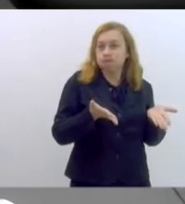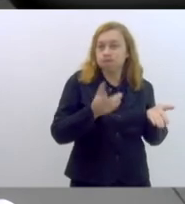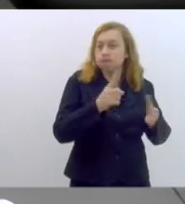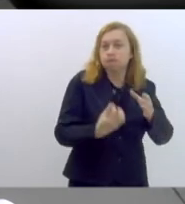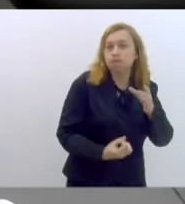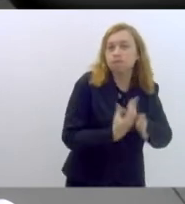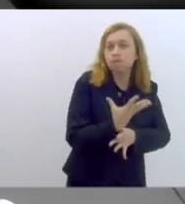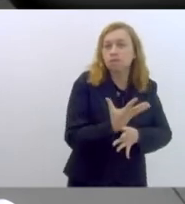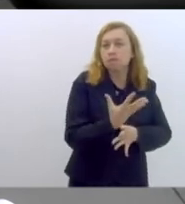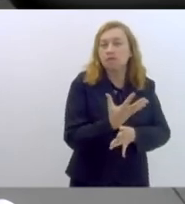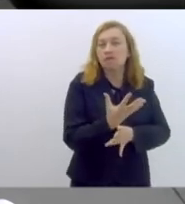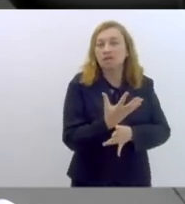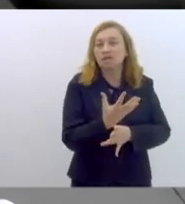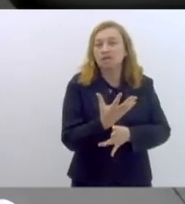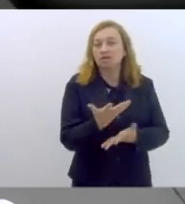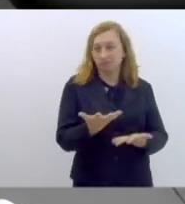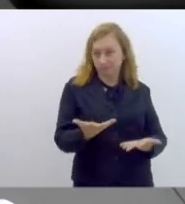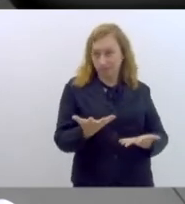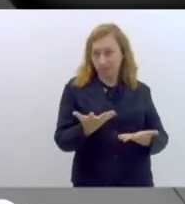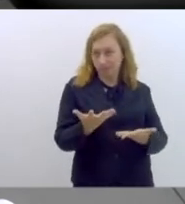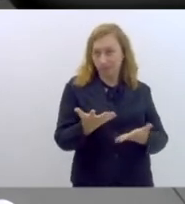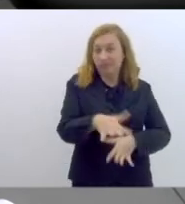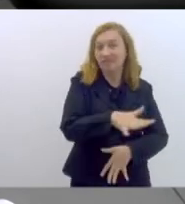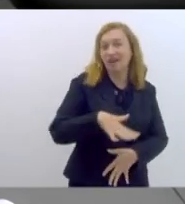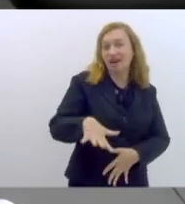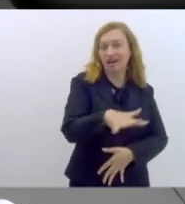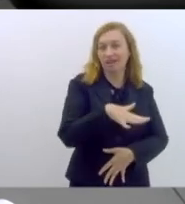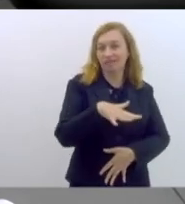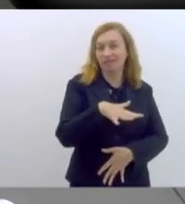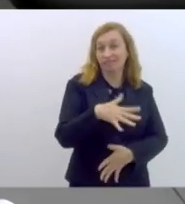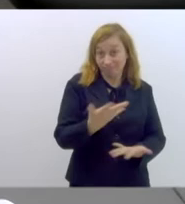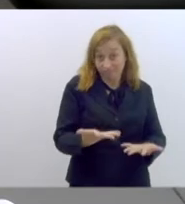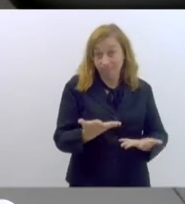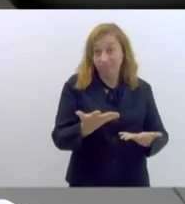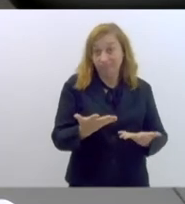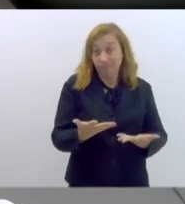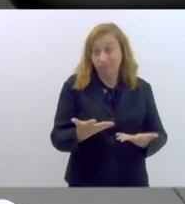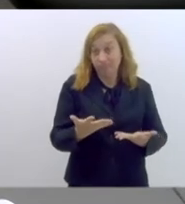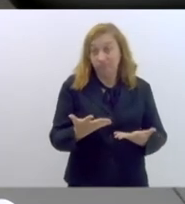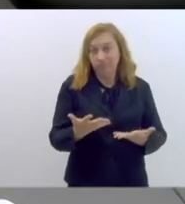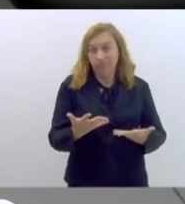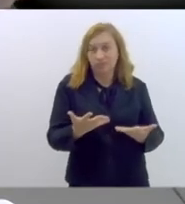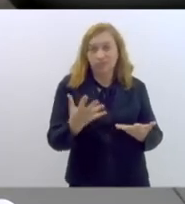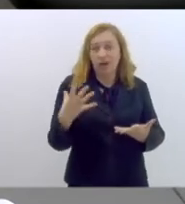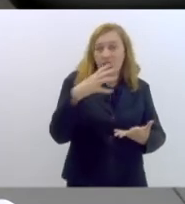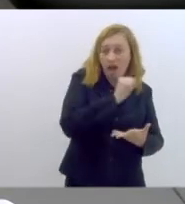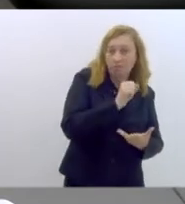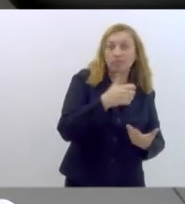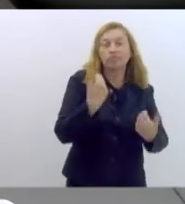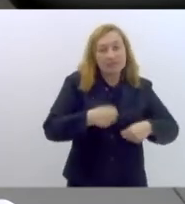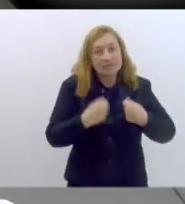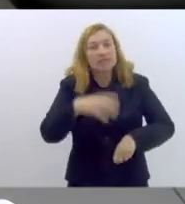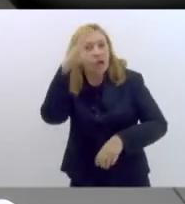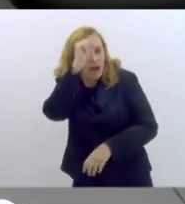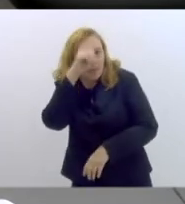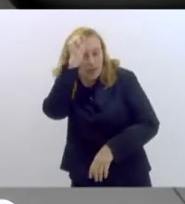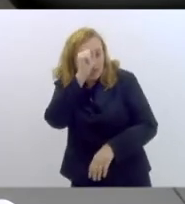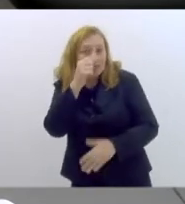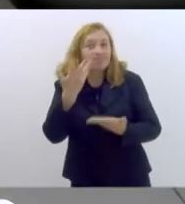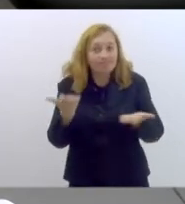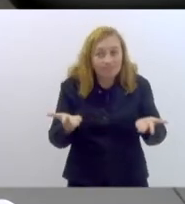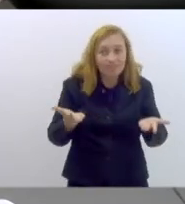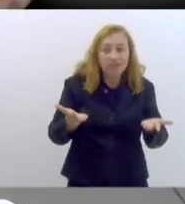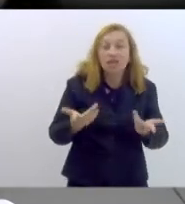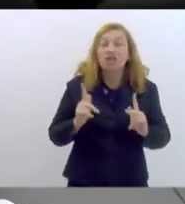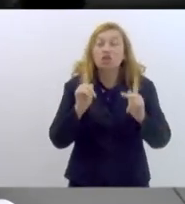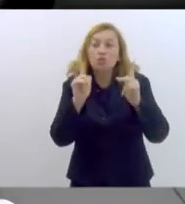constrói a criatividade nessa área assim da noite para o dia. A gente tem que aprender isso. Da